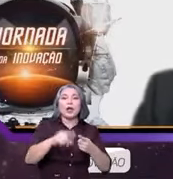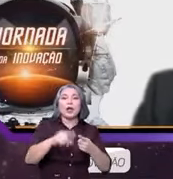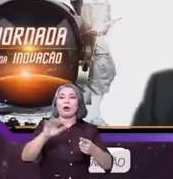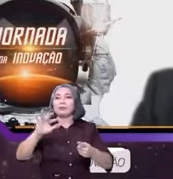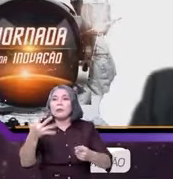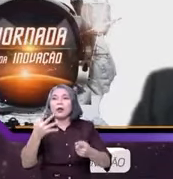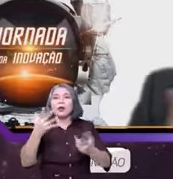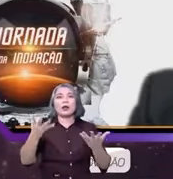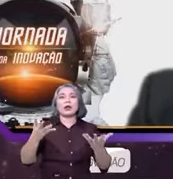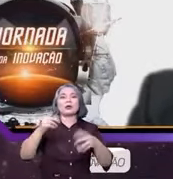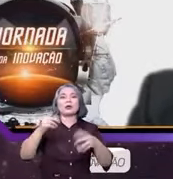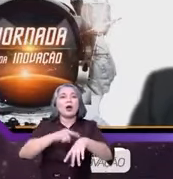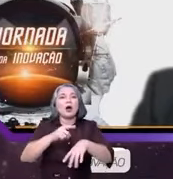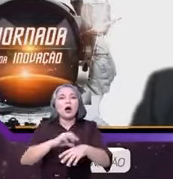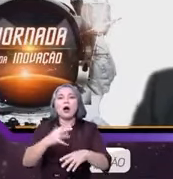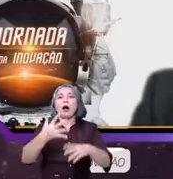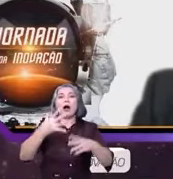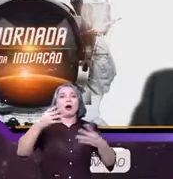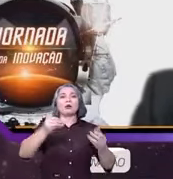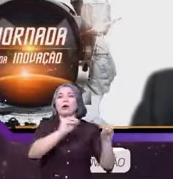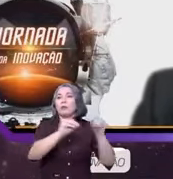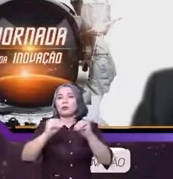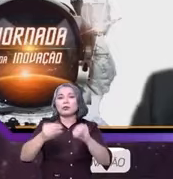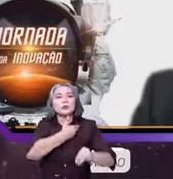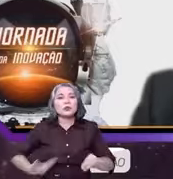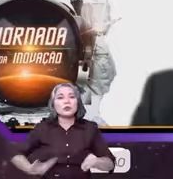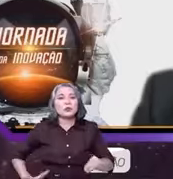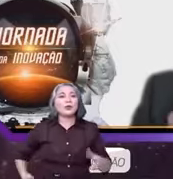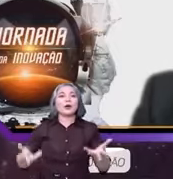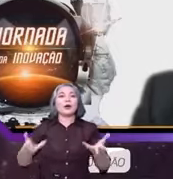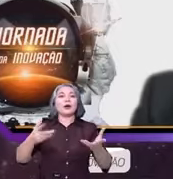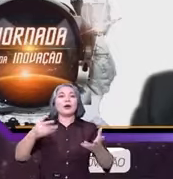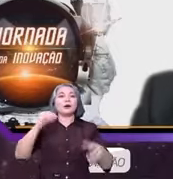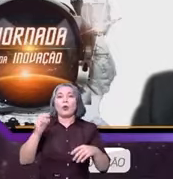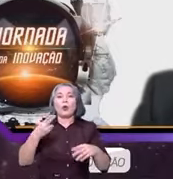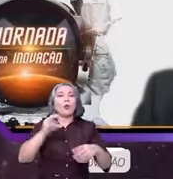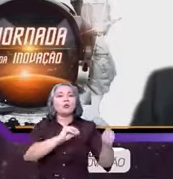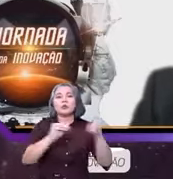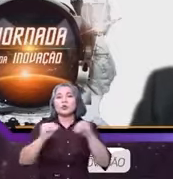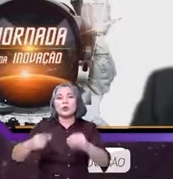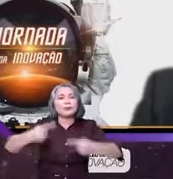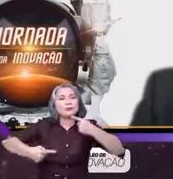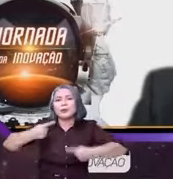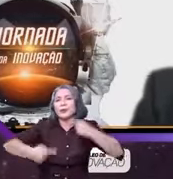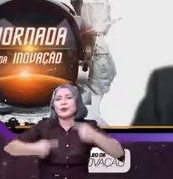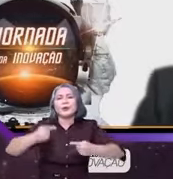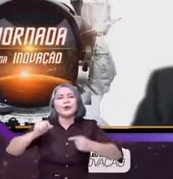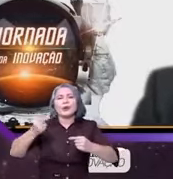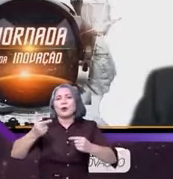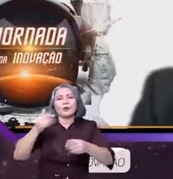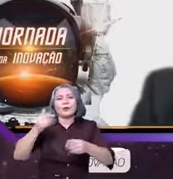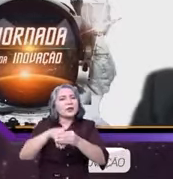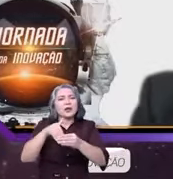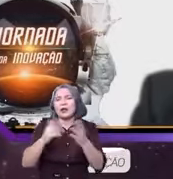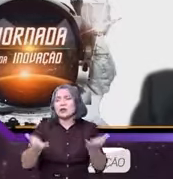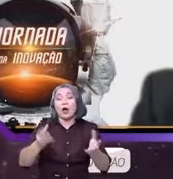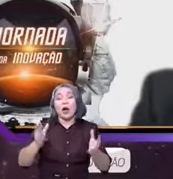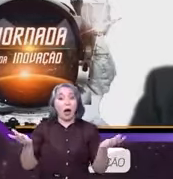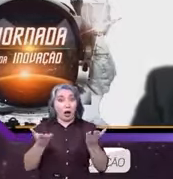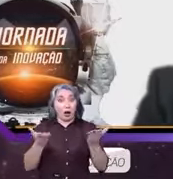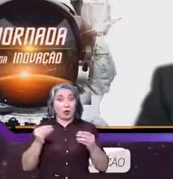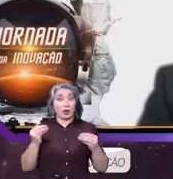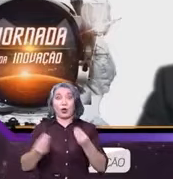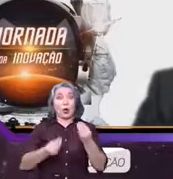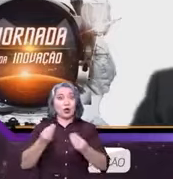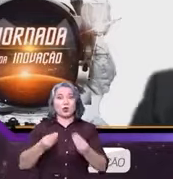mudança de governo, pela mudança de situação política, por uma série de situações. Nós vivemos uma agora. Quem poderia